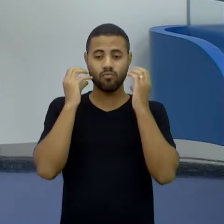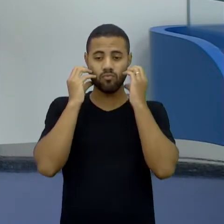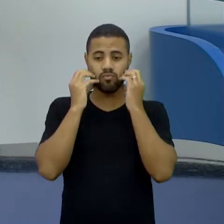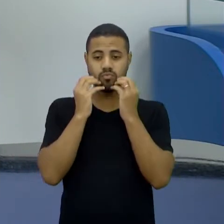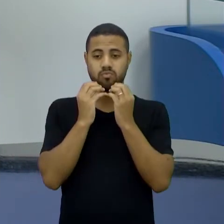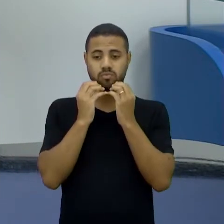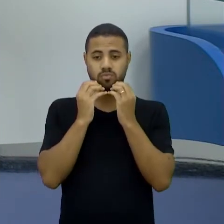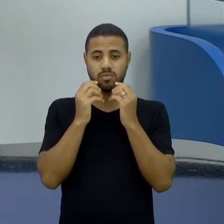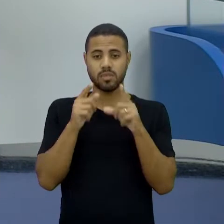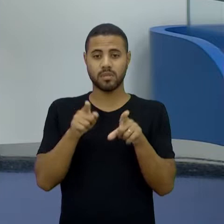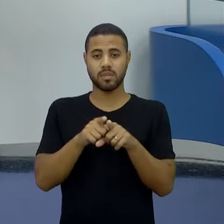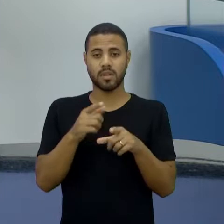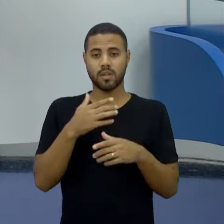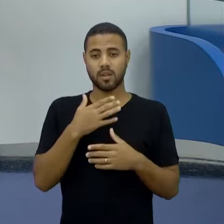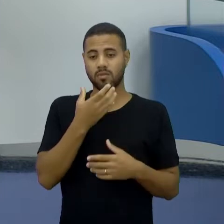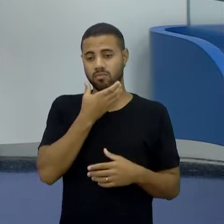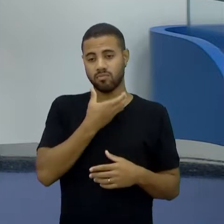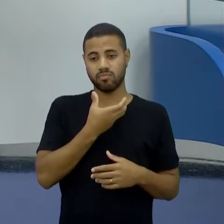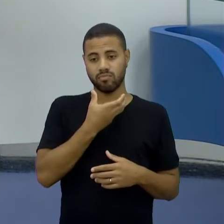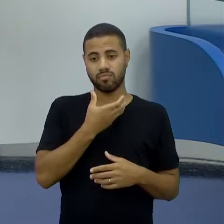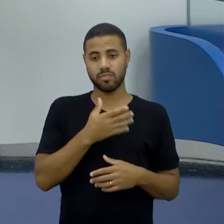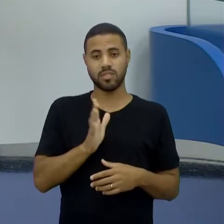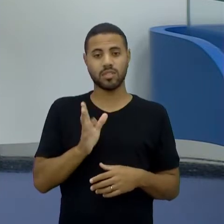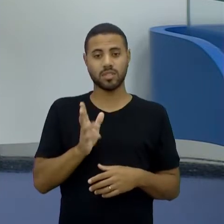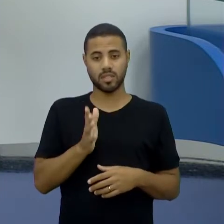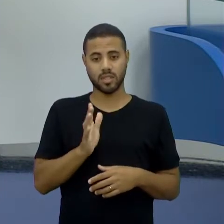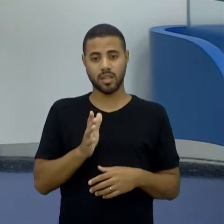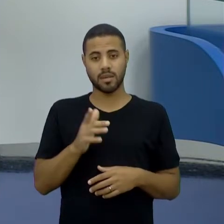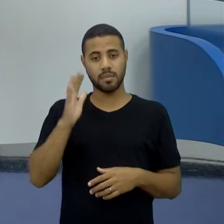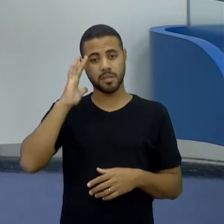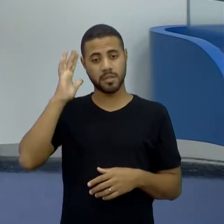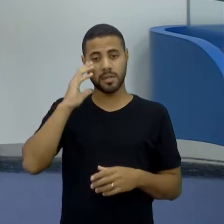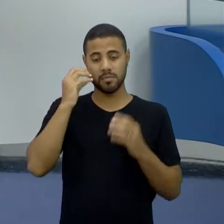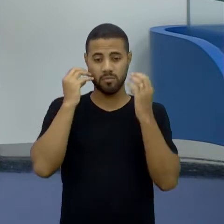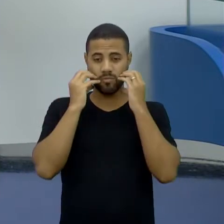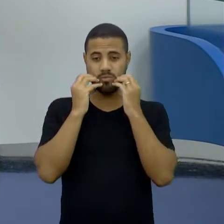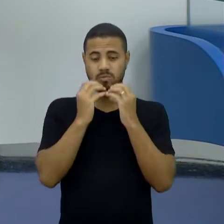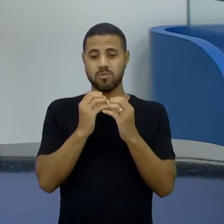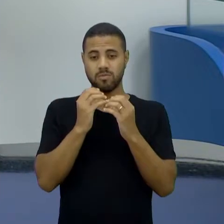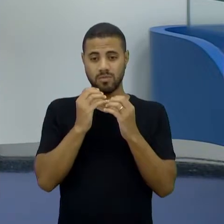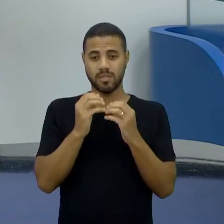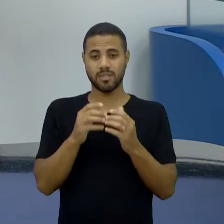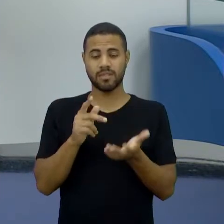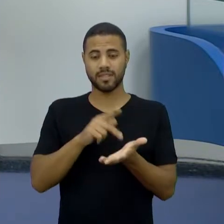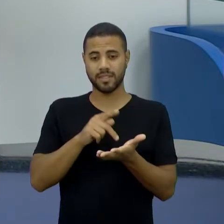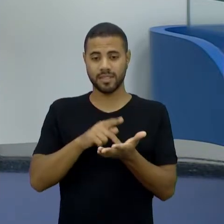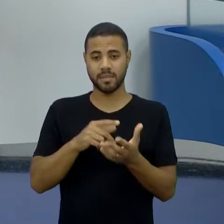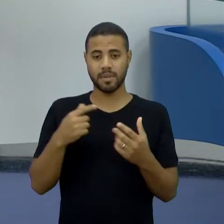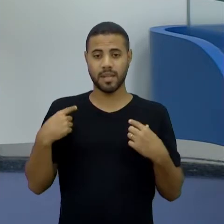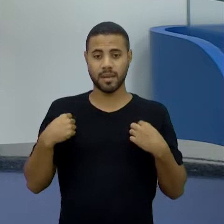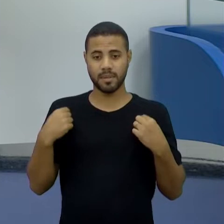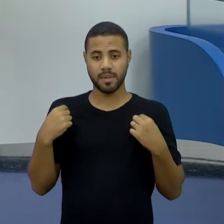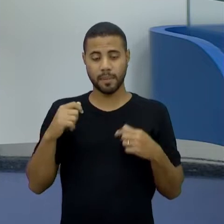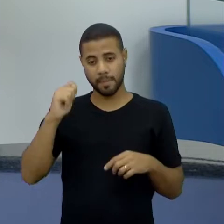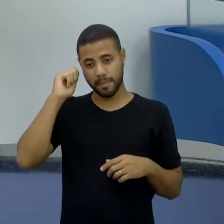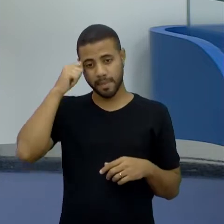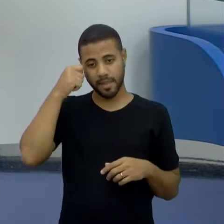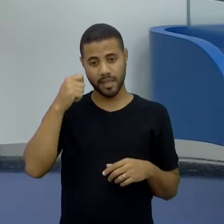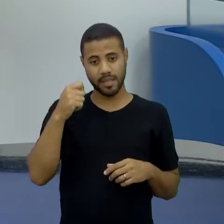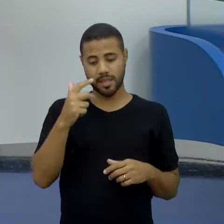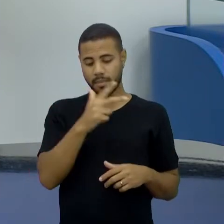barbudo. Gosto a minha barba tá bem grandinha, né? Então já podia imaginar que tá falando com barbudo, né? Barbudo. Uma camiseta preta